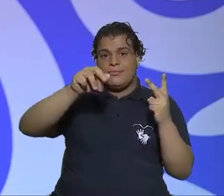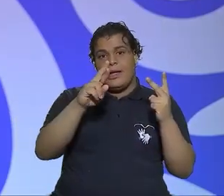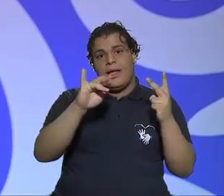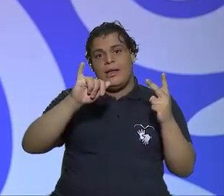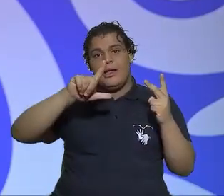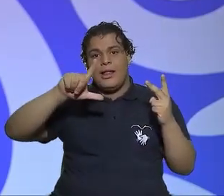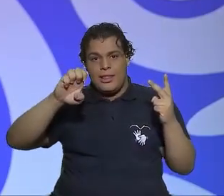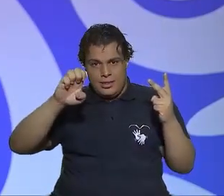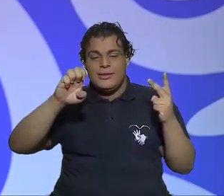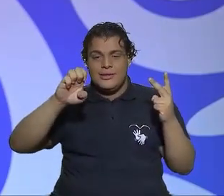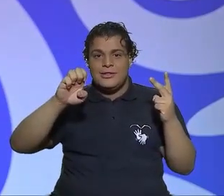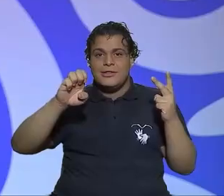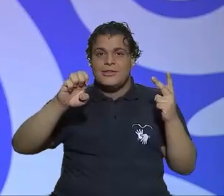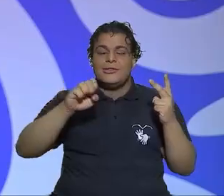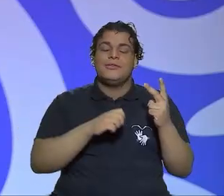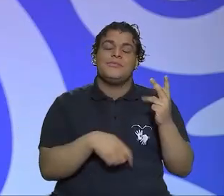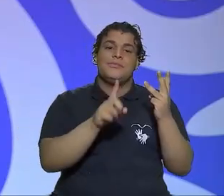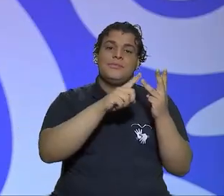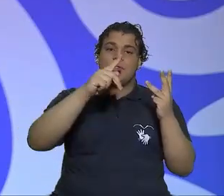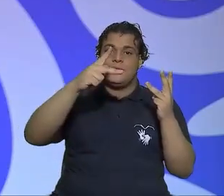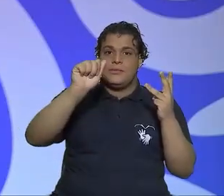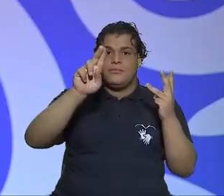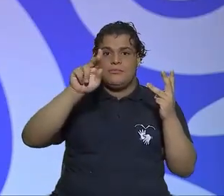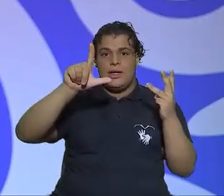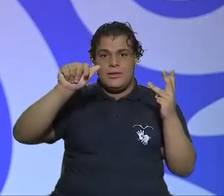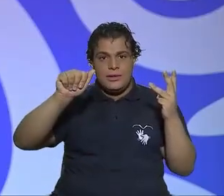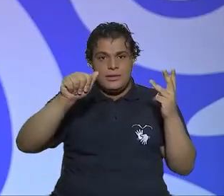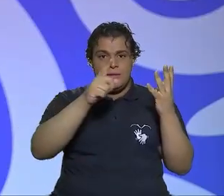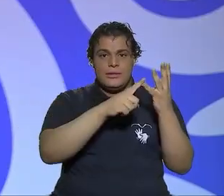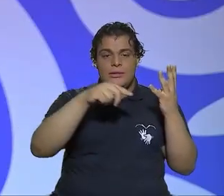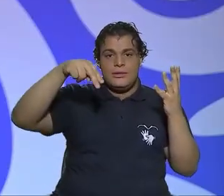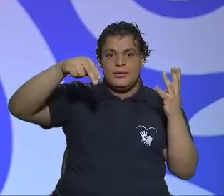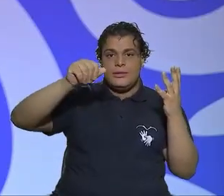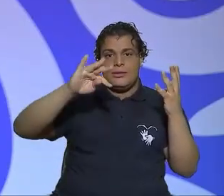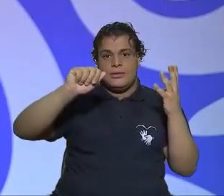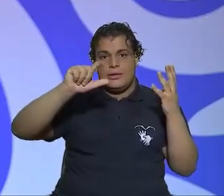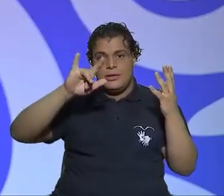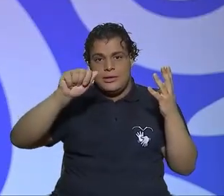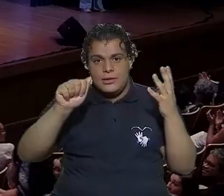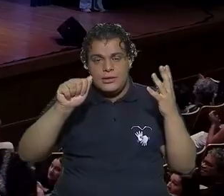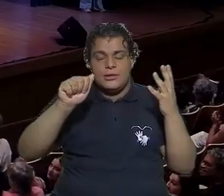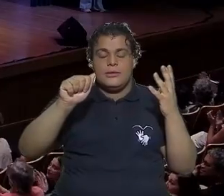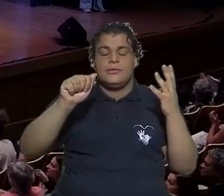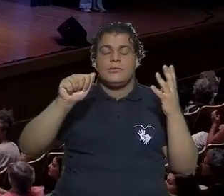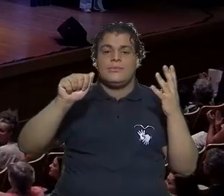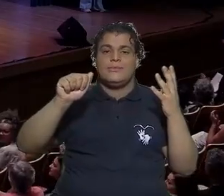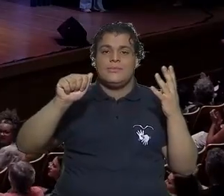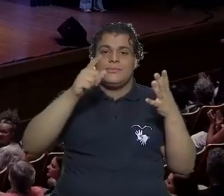Marielle Dalmônica, Paula Dibe, Natália Raquel Ferreira de